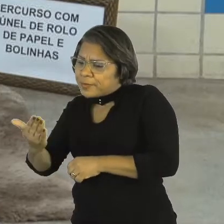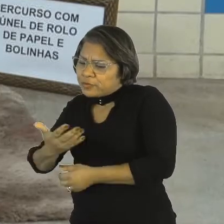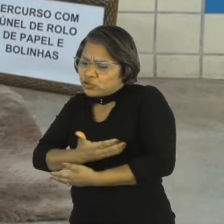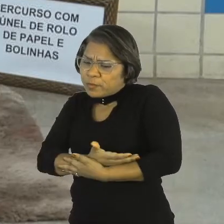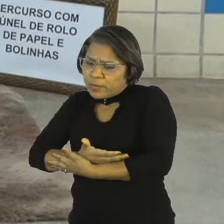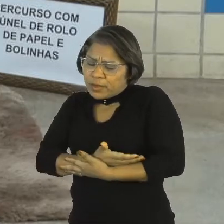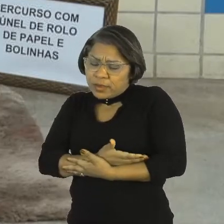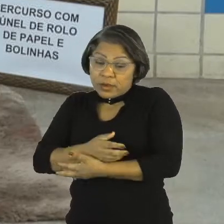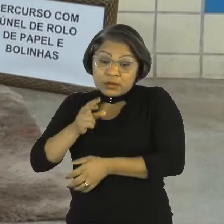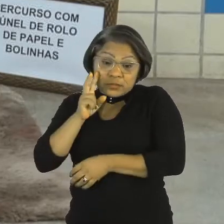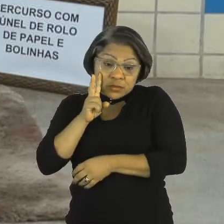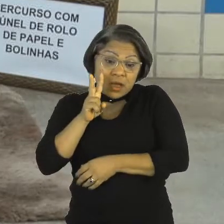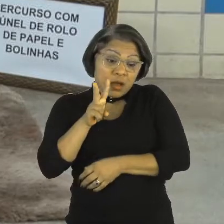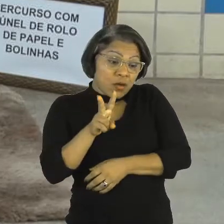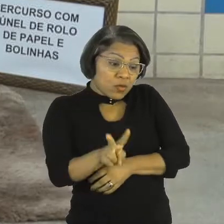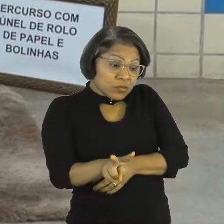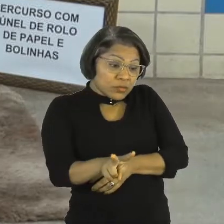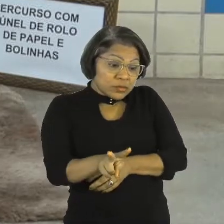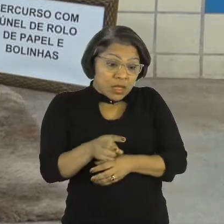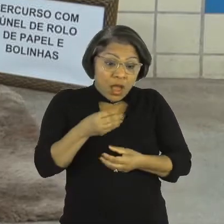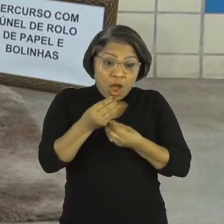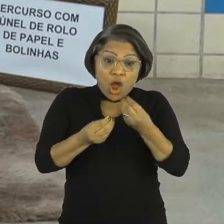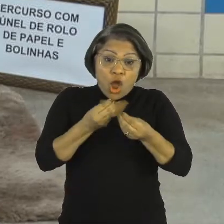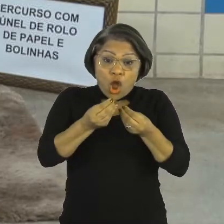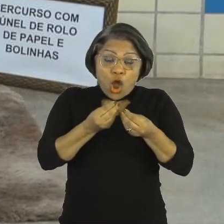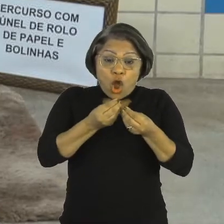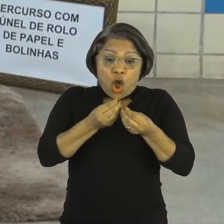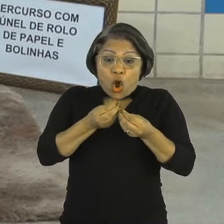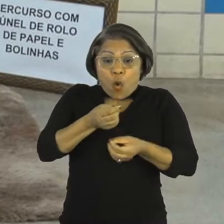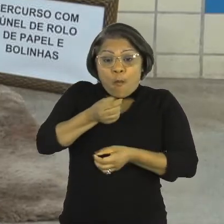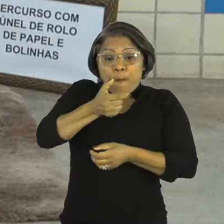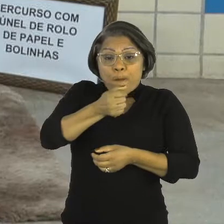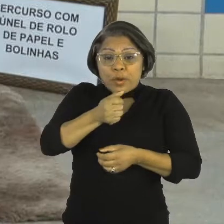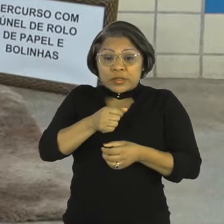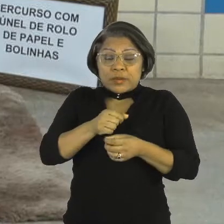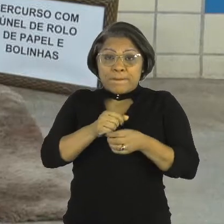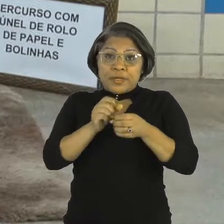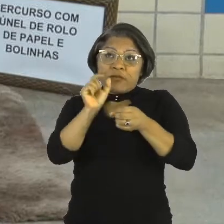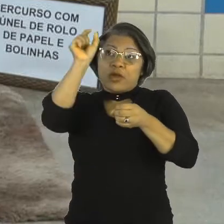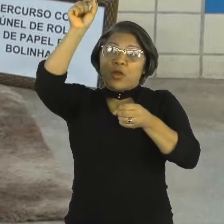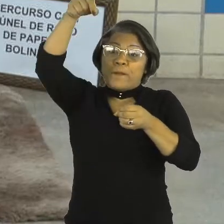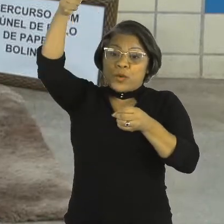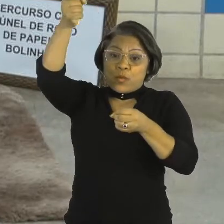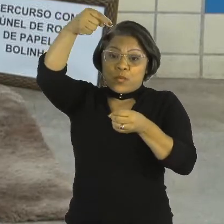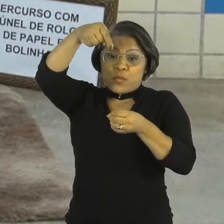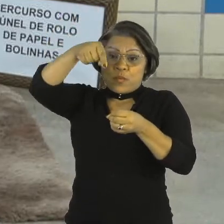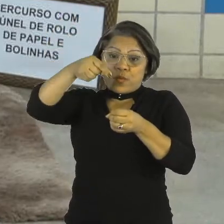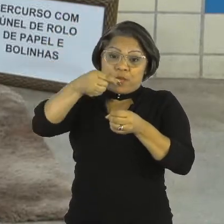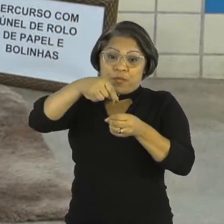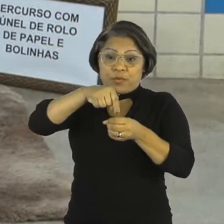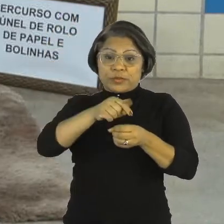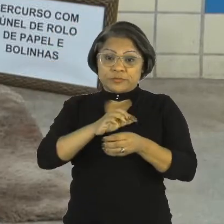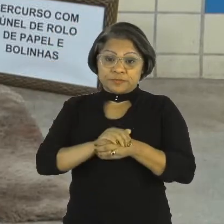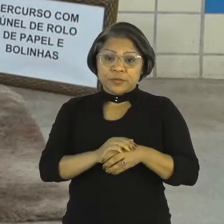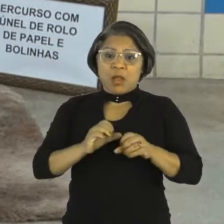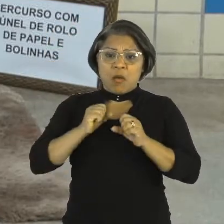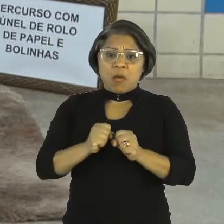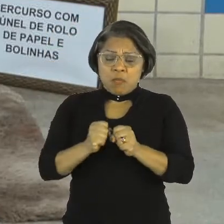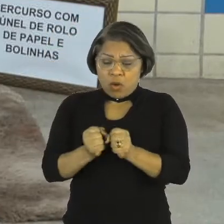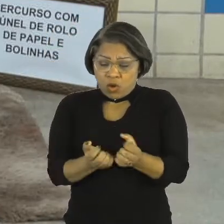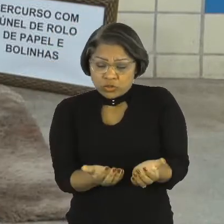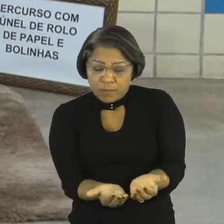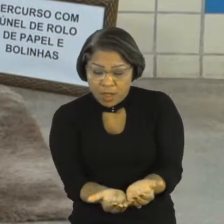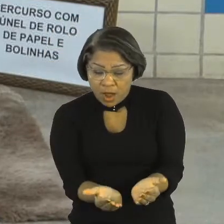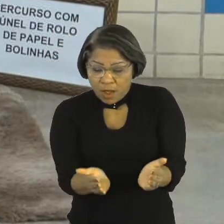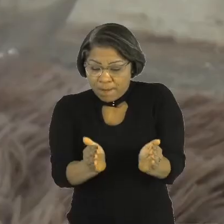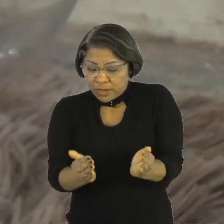que essa tampinha vai percorrer até chegar no recipiente que você colocou embaixo, pode ser a bacia ou o